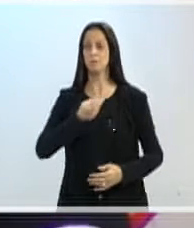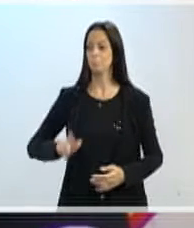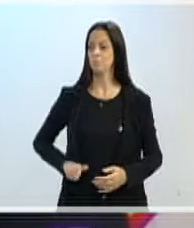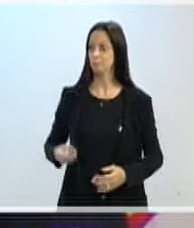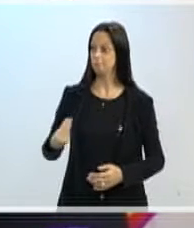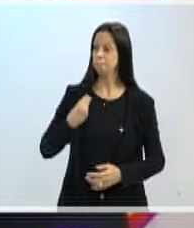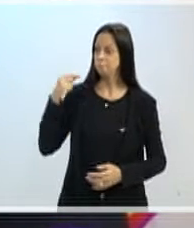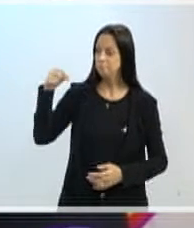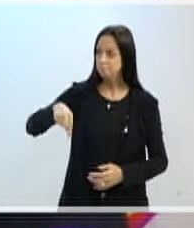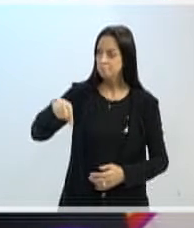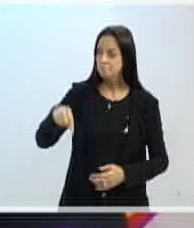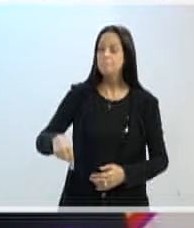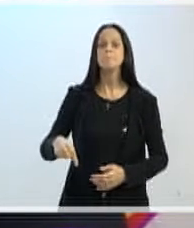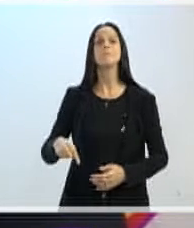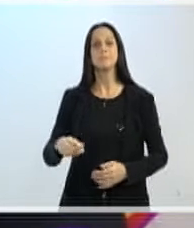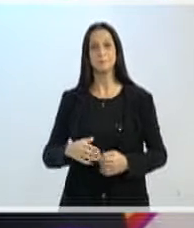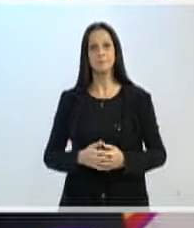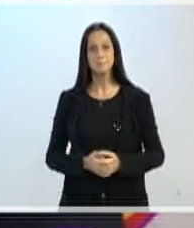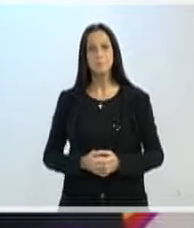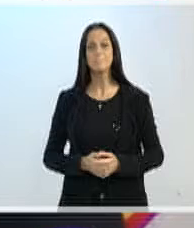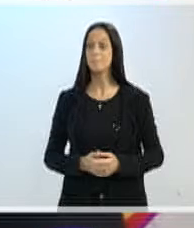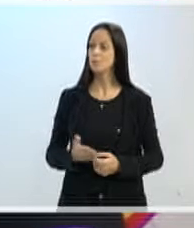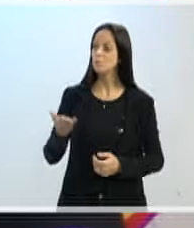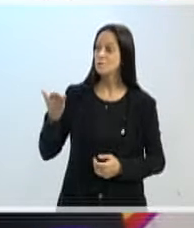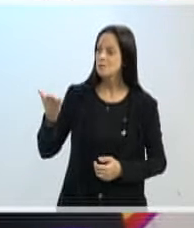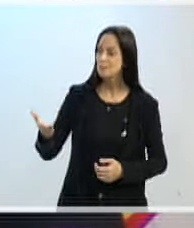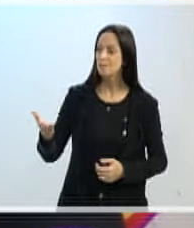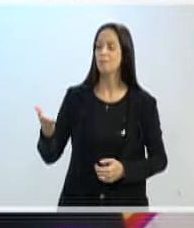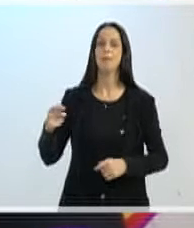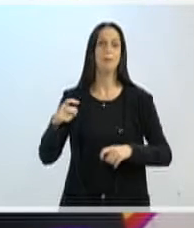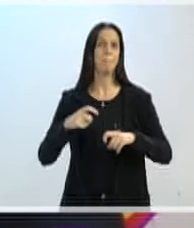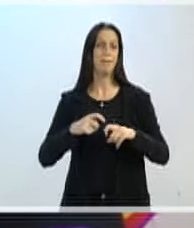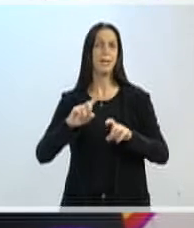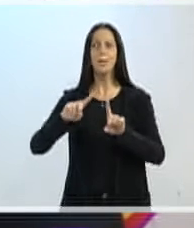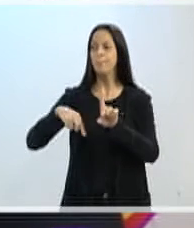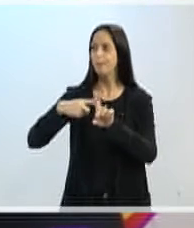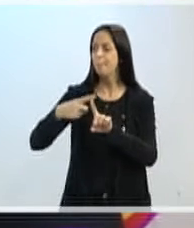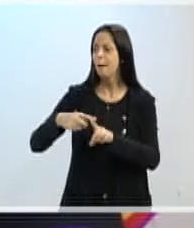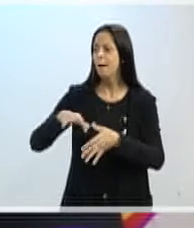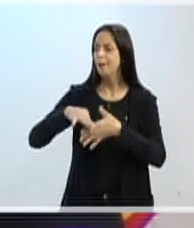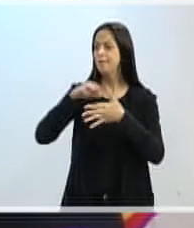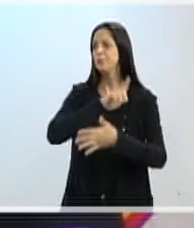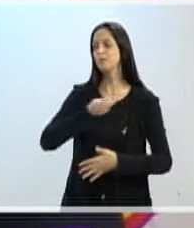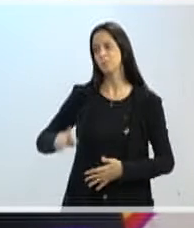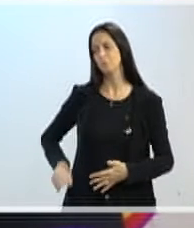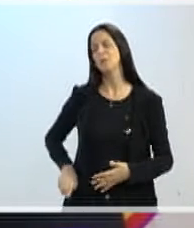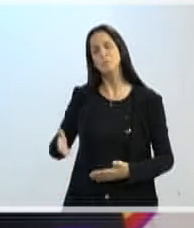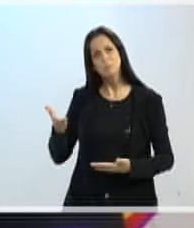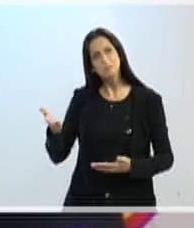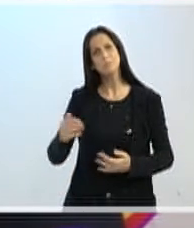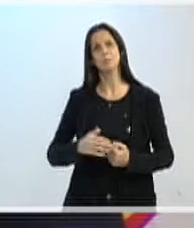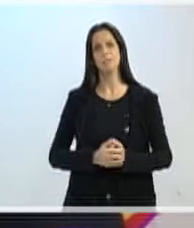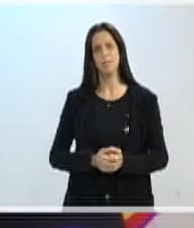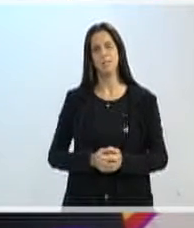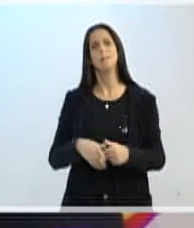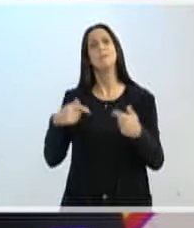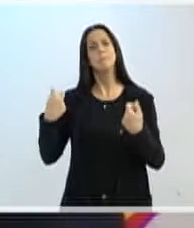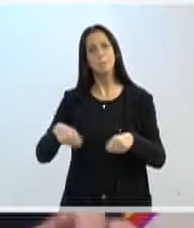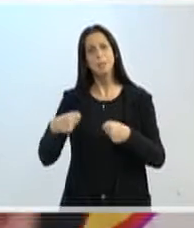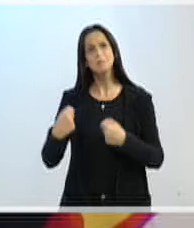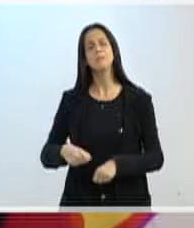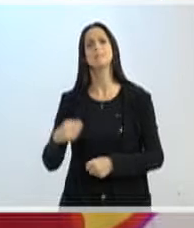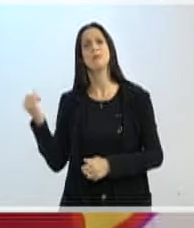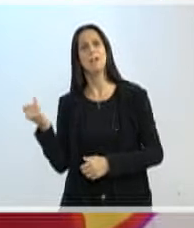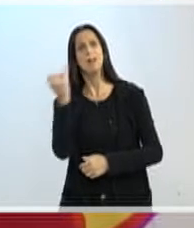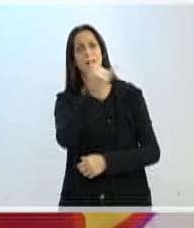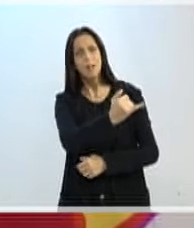presente, que na condição de médico e líder do governo, por gentileza, transmita a